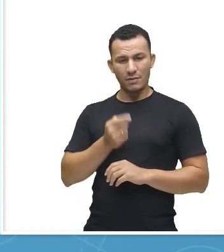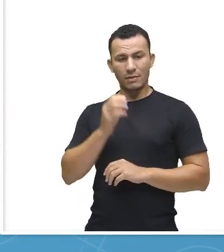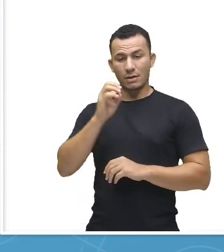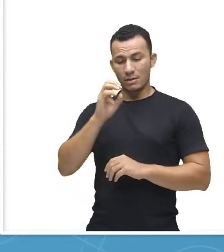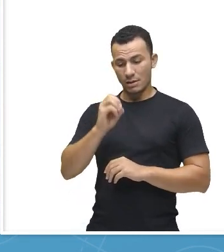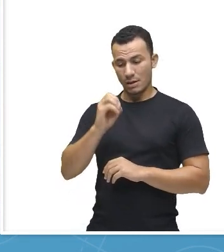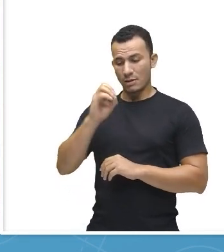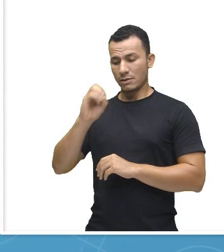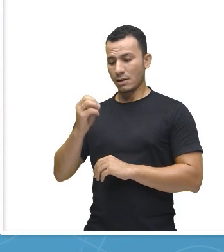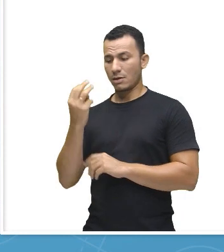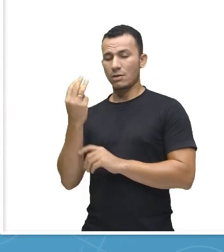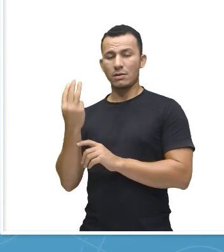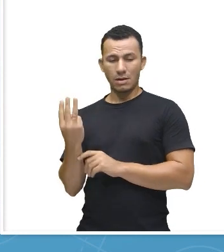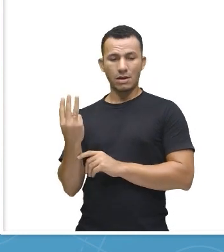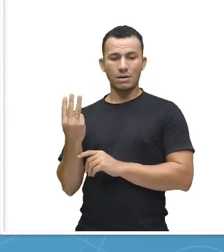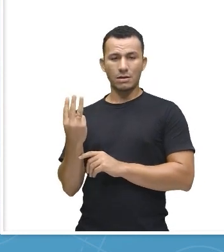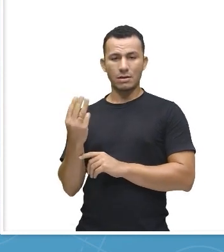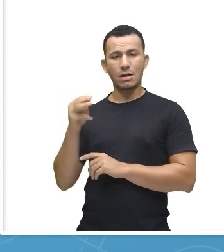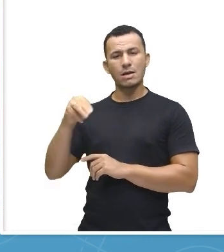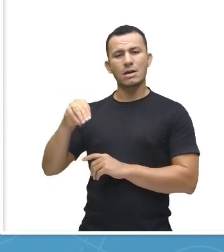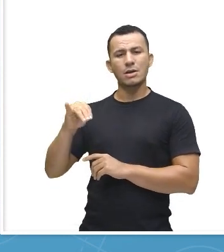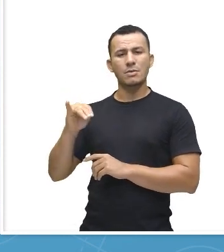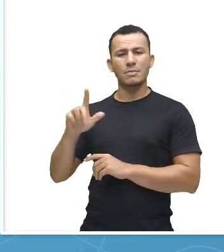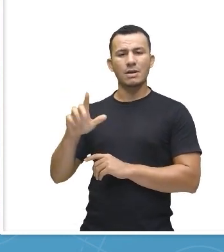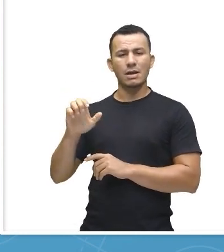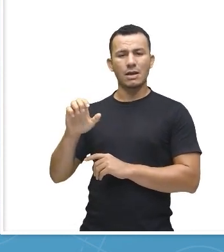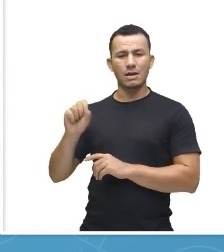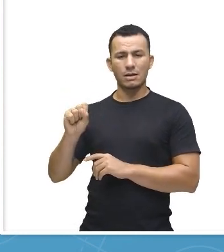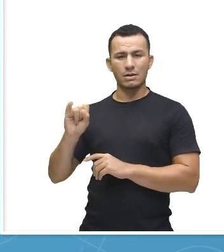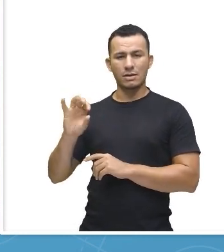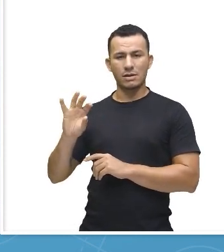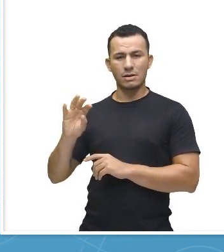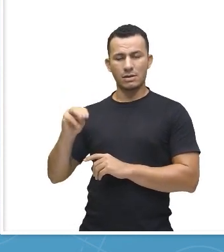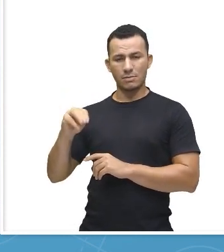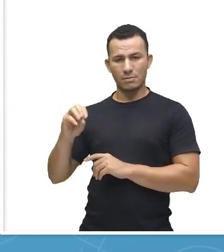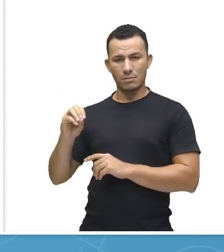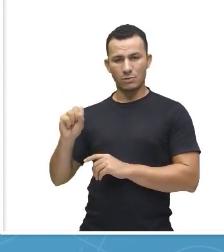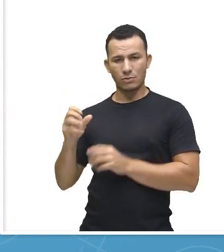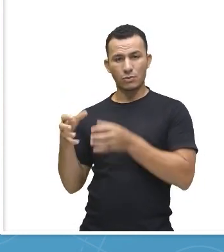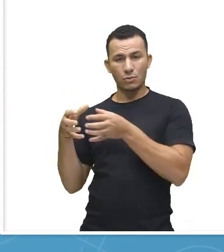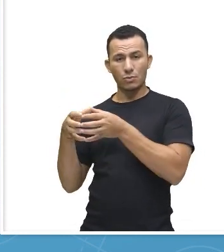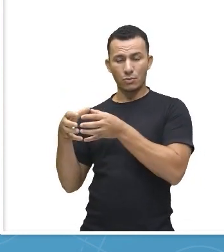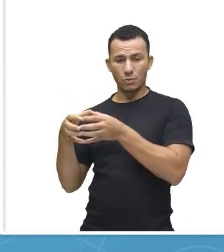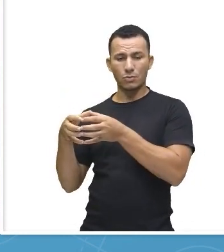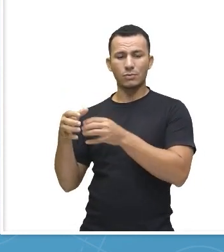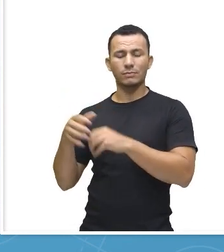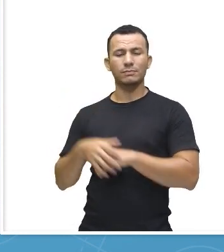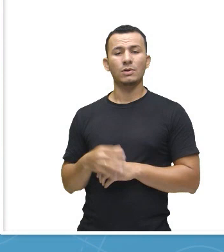a vírgula, é a casa dos milésimos. 3